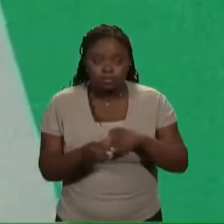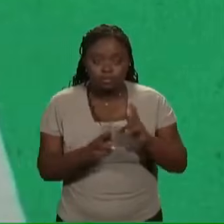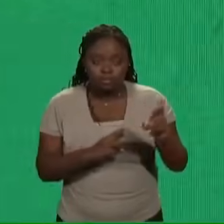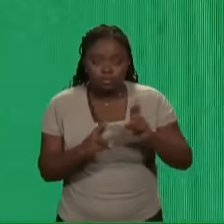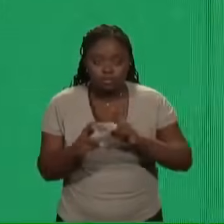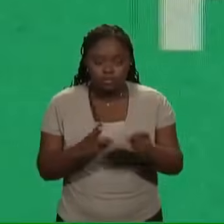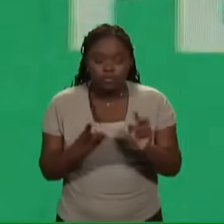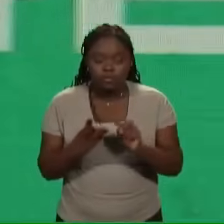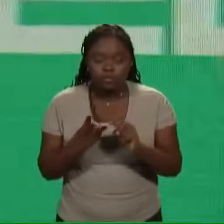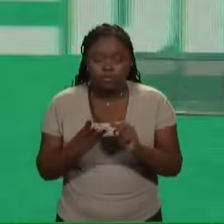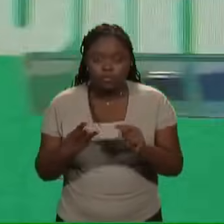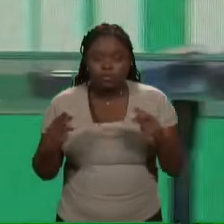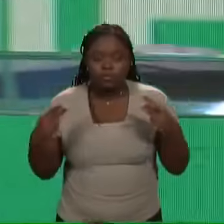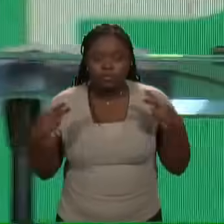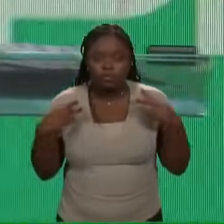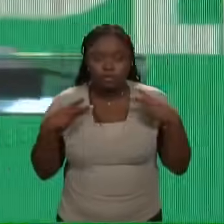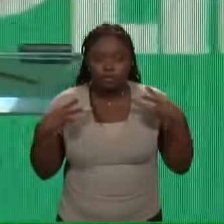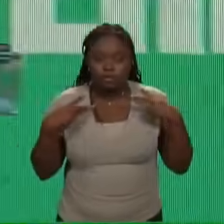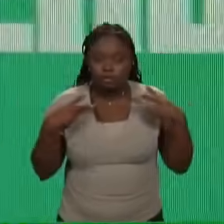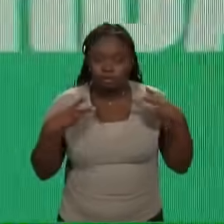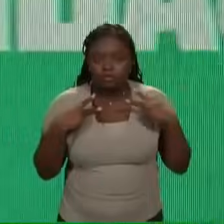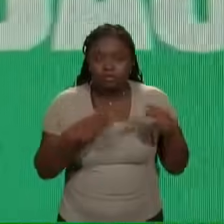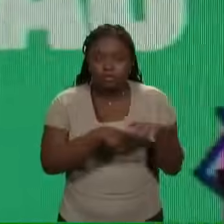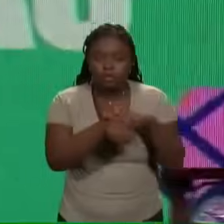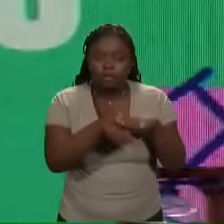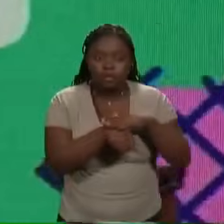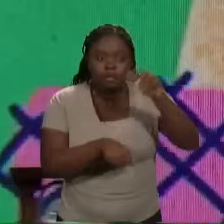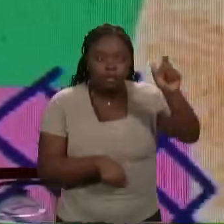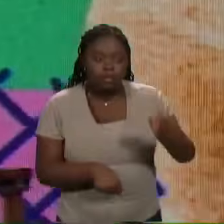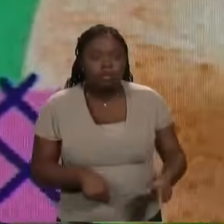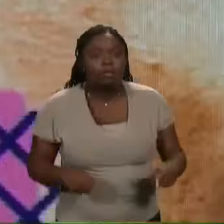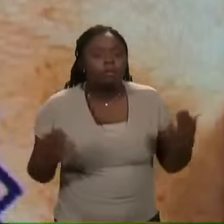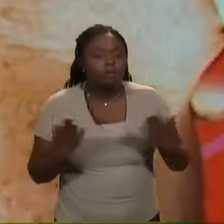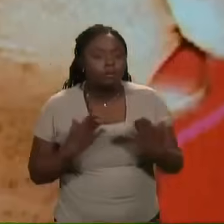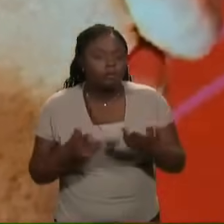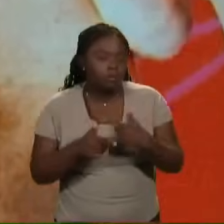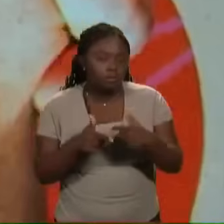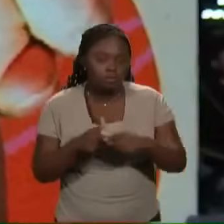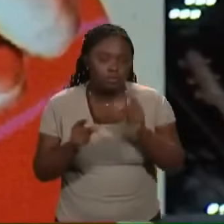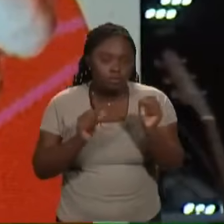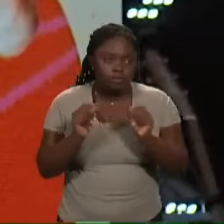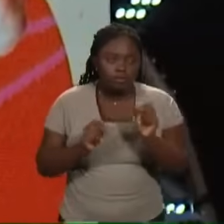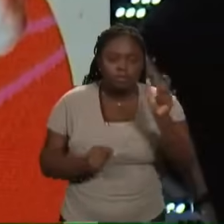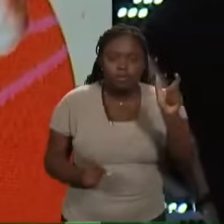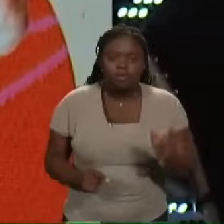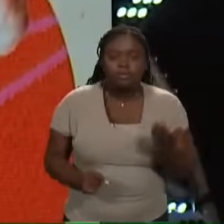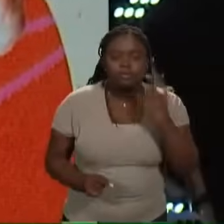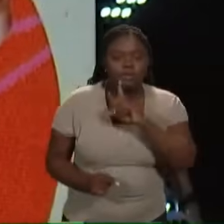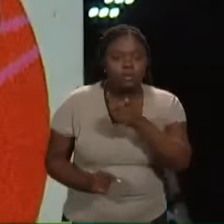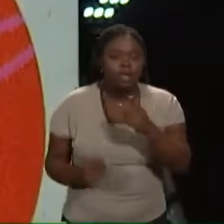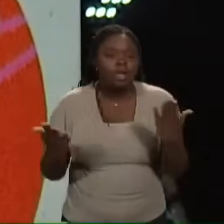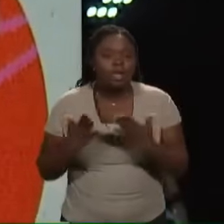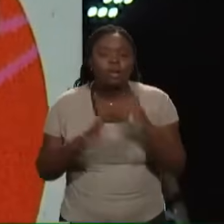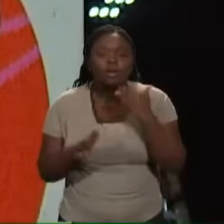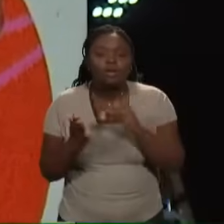em particular. É uma conversa com a pessoa. Hoje o problema é que as pessoas hoje não conseguem mais. Eles mandam